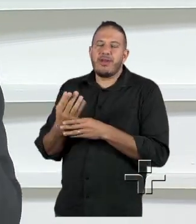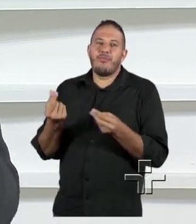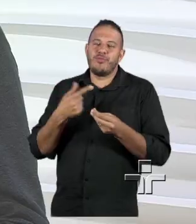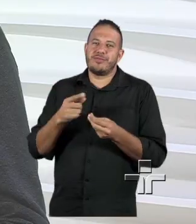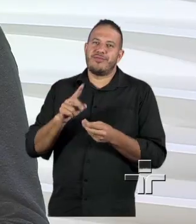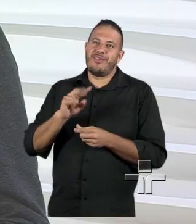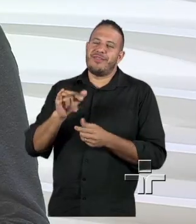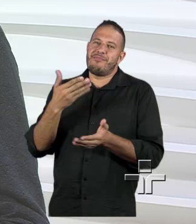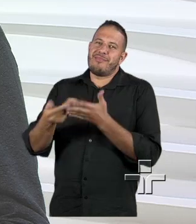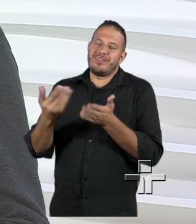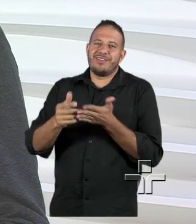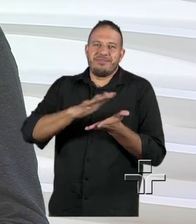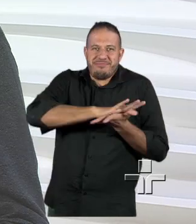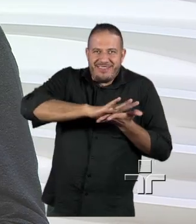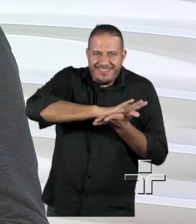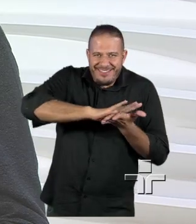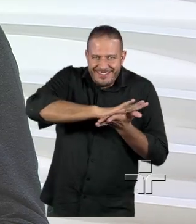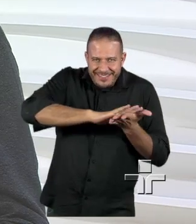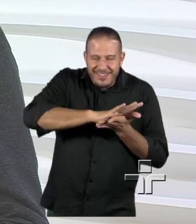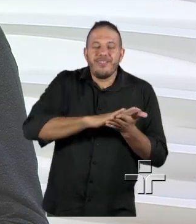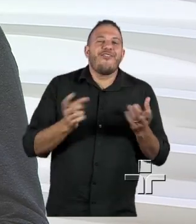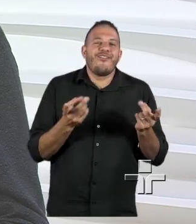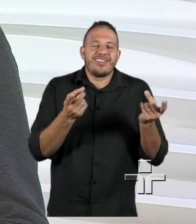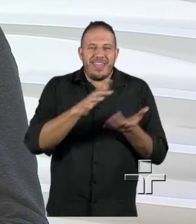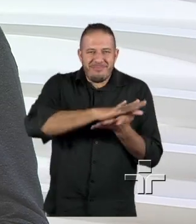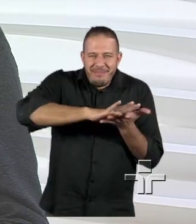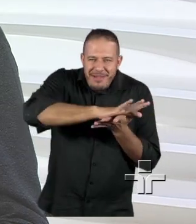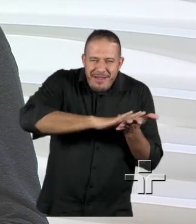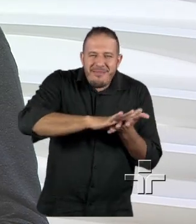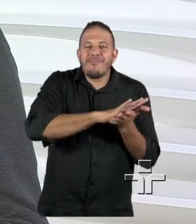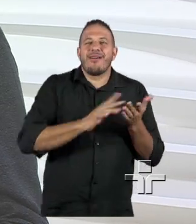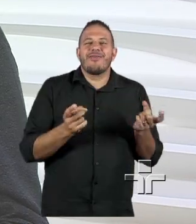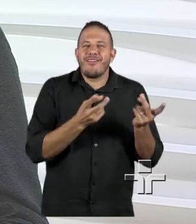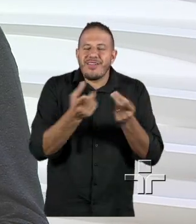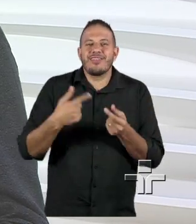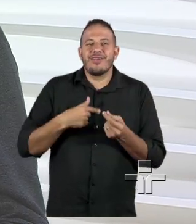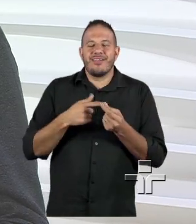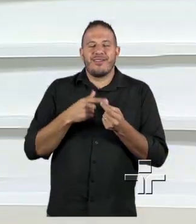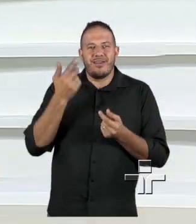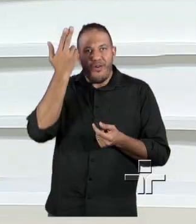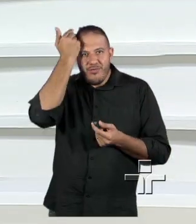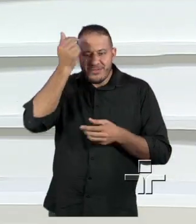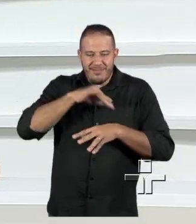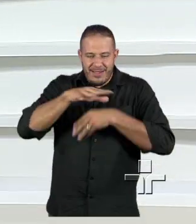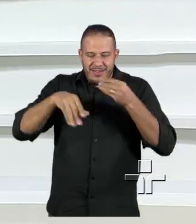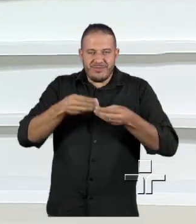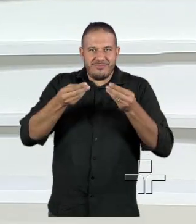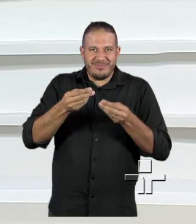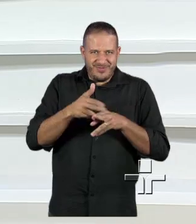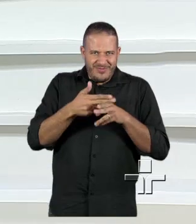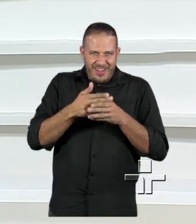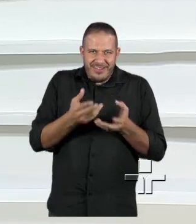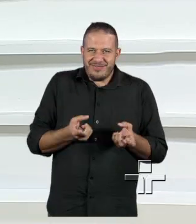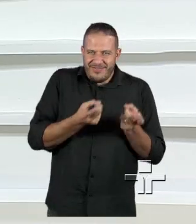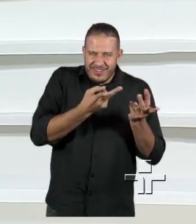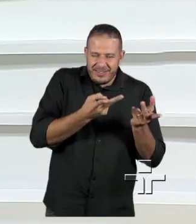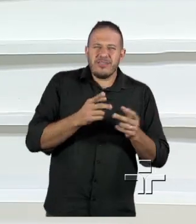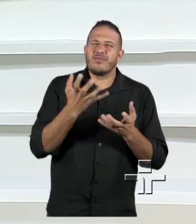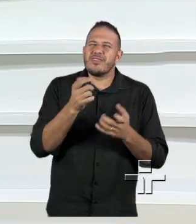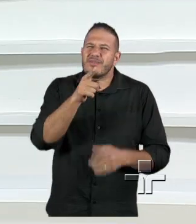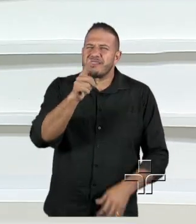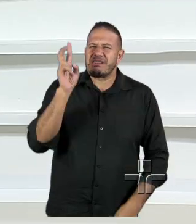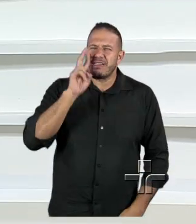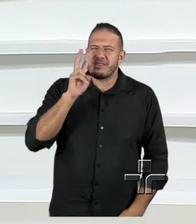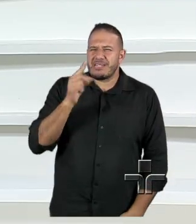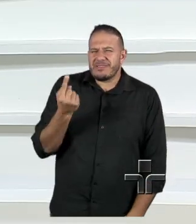brigadeiro, não sei se foi o seu caso ali, vender um chocolatinho, vender um ovo de Páscoa e tal. Eu queria que você recordasse lá